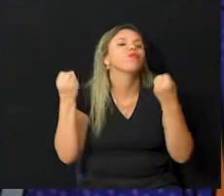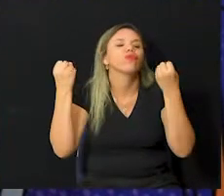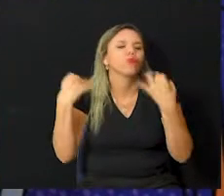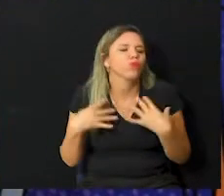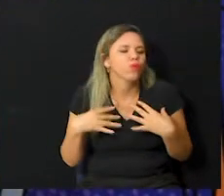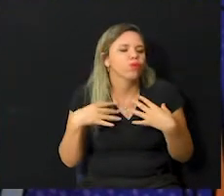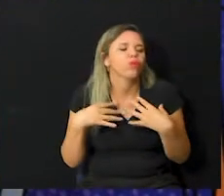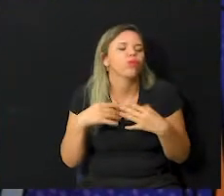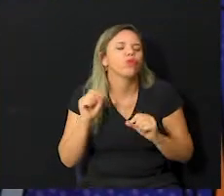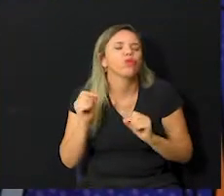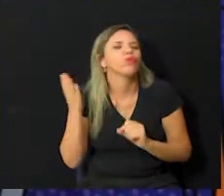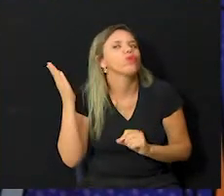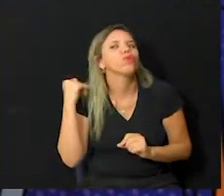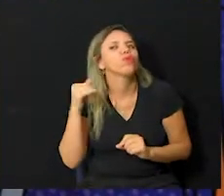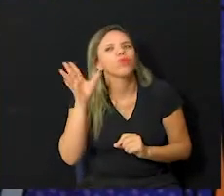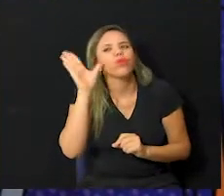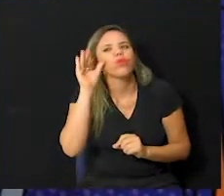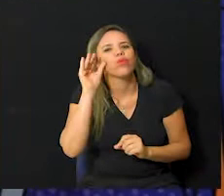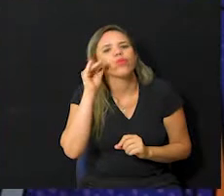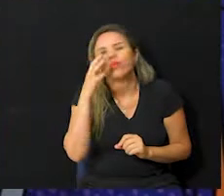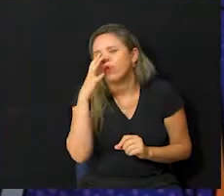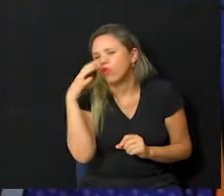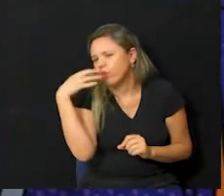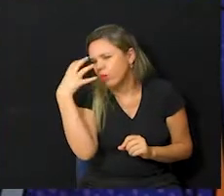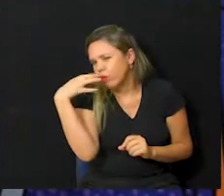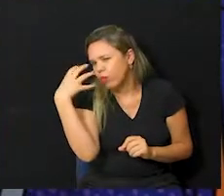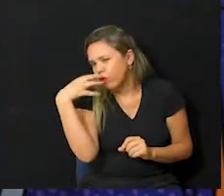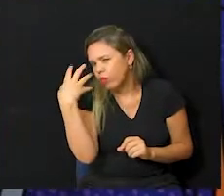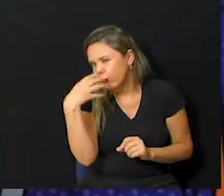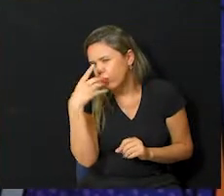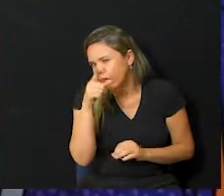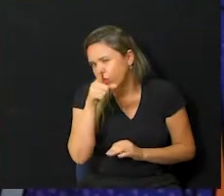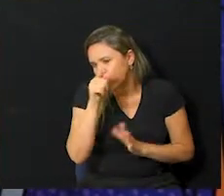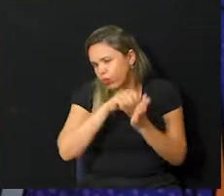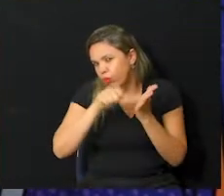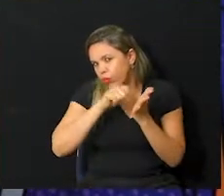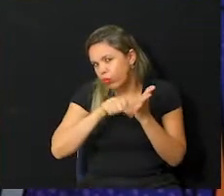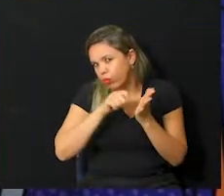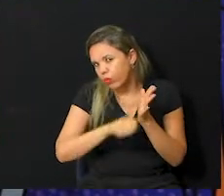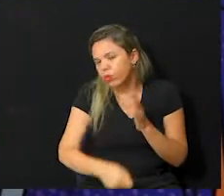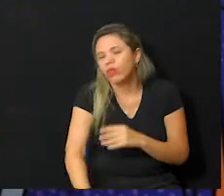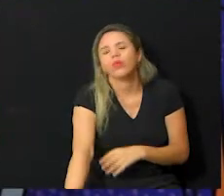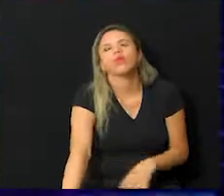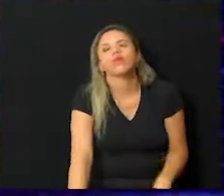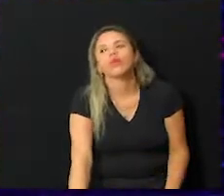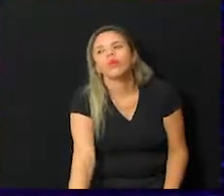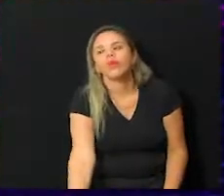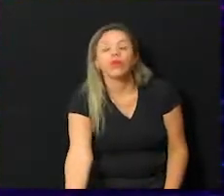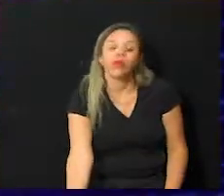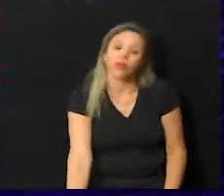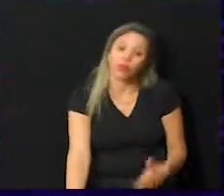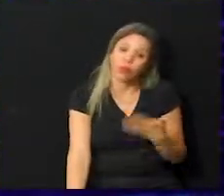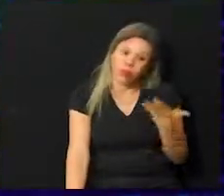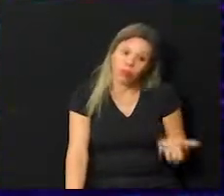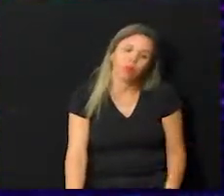Bela, conta pra gente, eu quero saber sobre esse romance que você escreveu. Eu escrevi esse